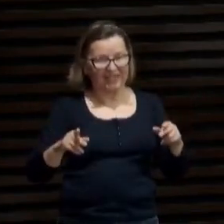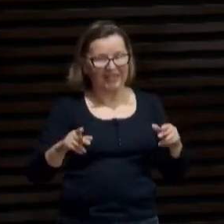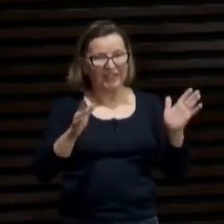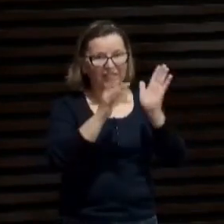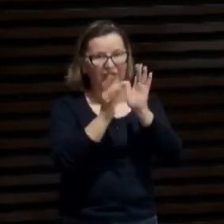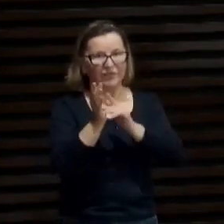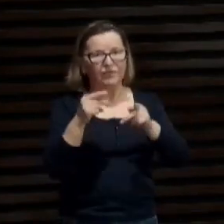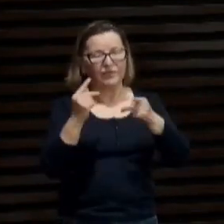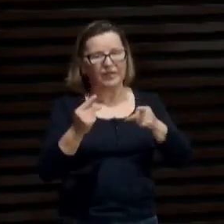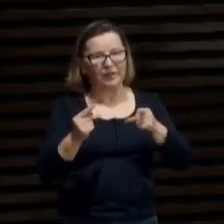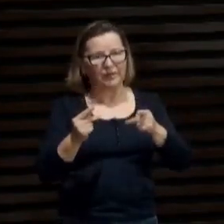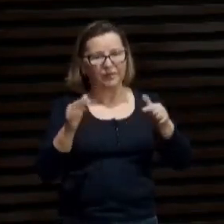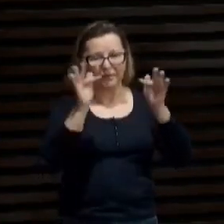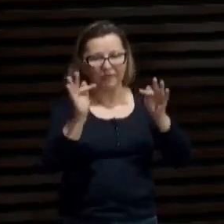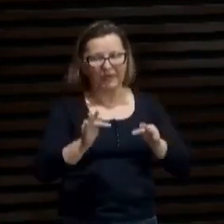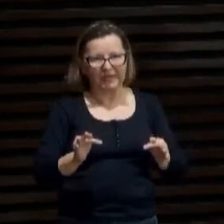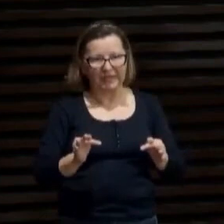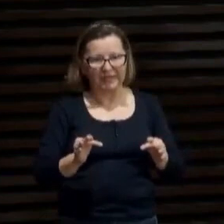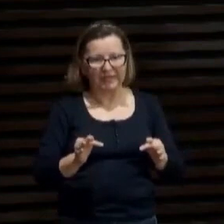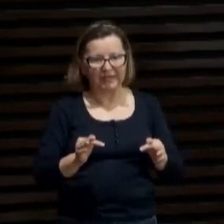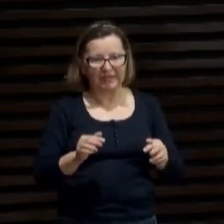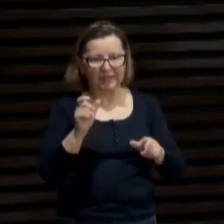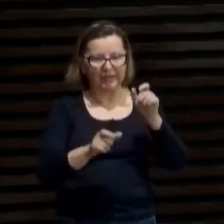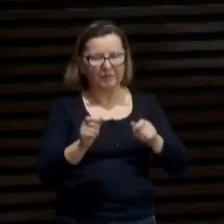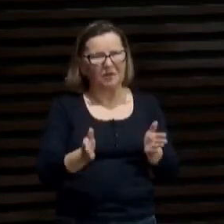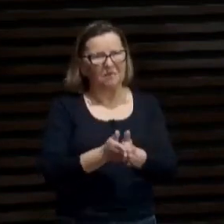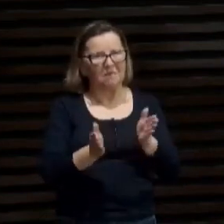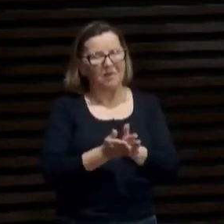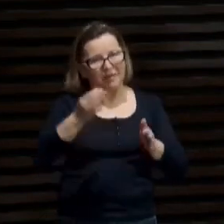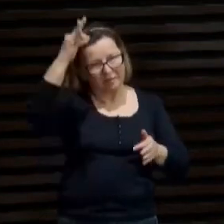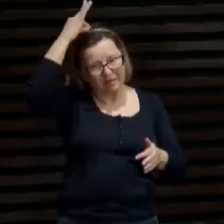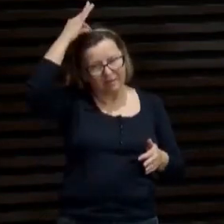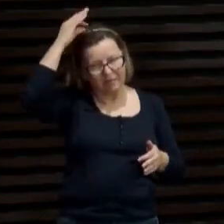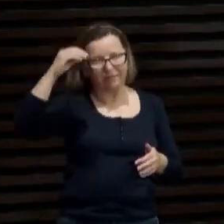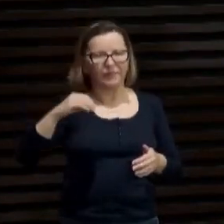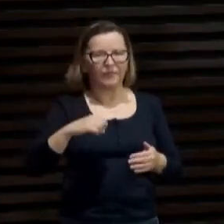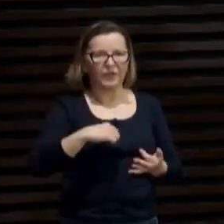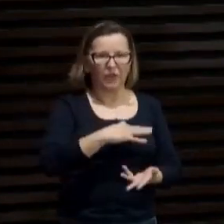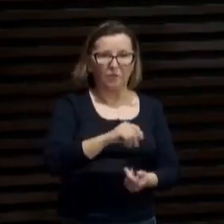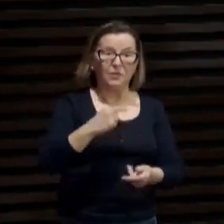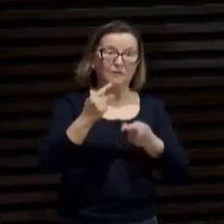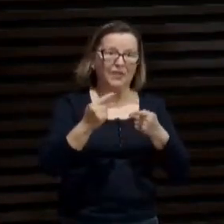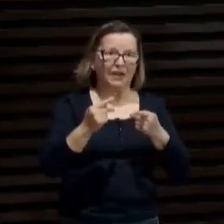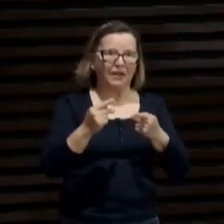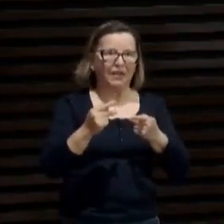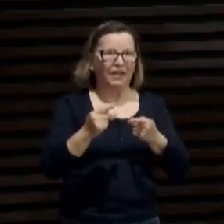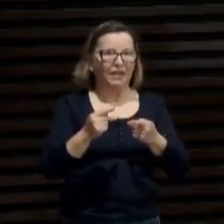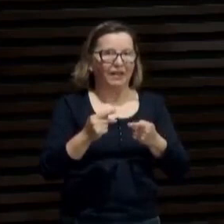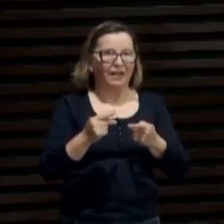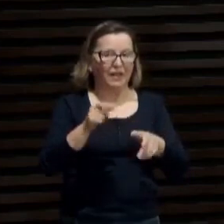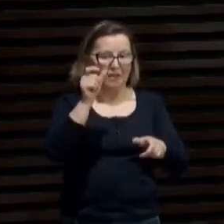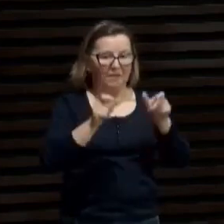bem-aventurado os pobres de espírito. O mundo diz que bem-aventurado, ou alegre, ou feliz, é aquele que tem uma